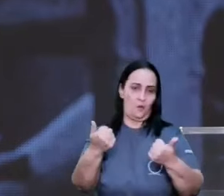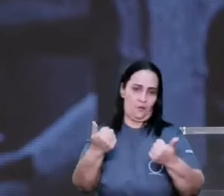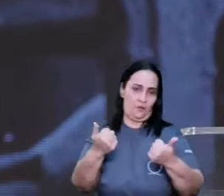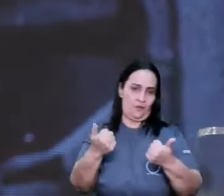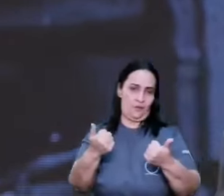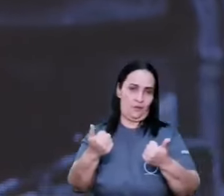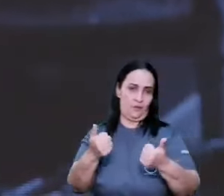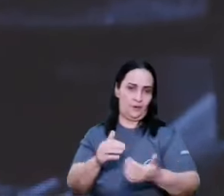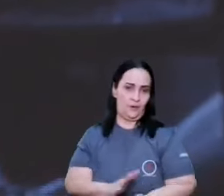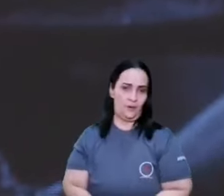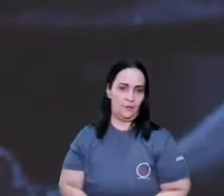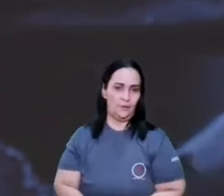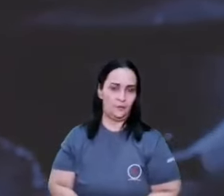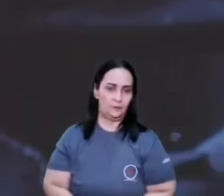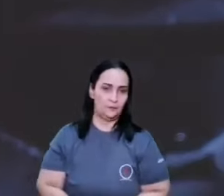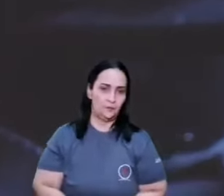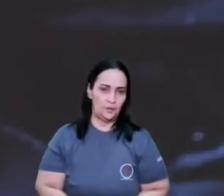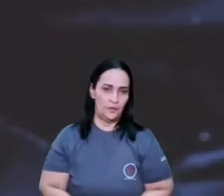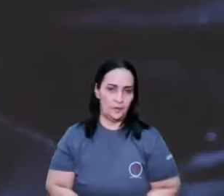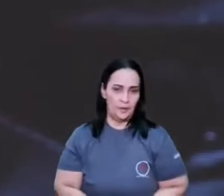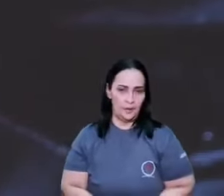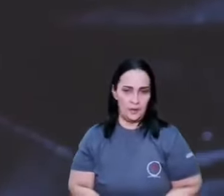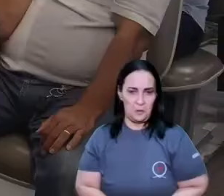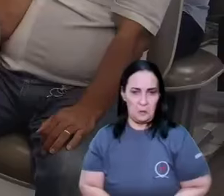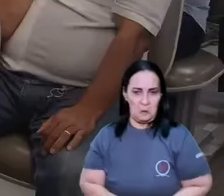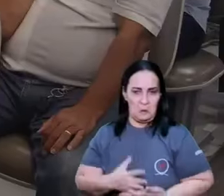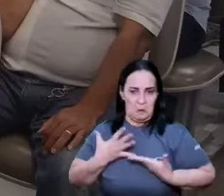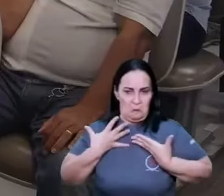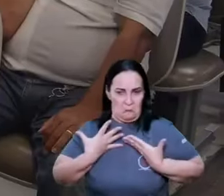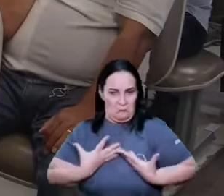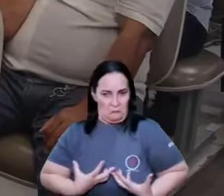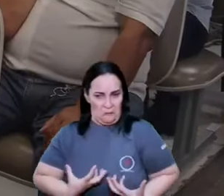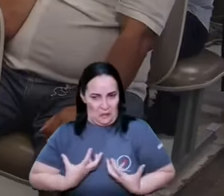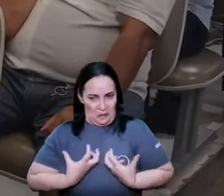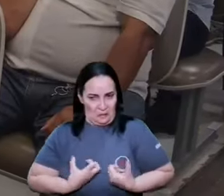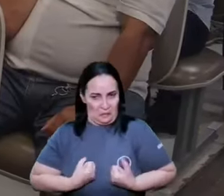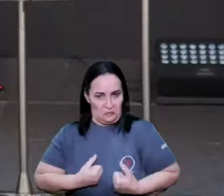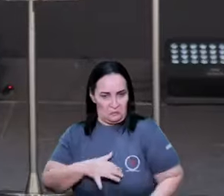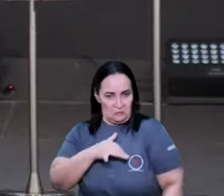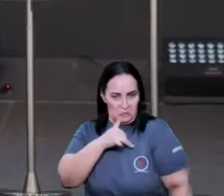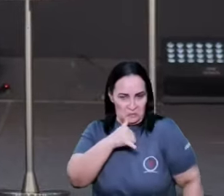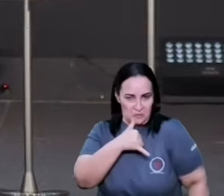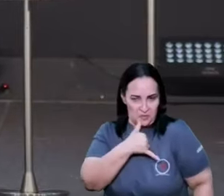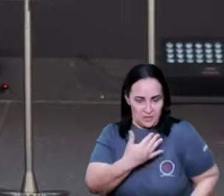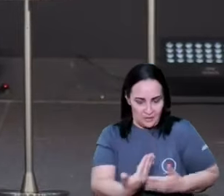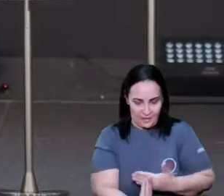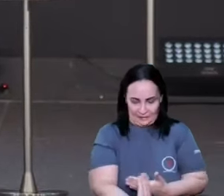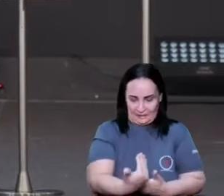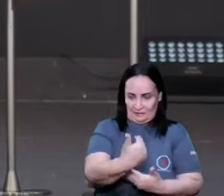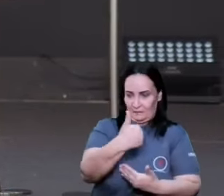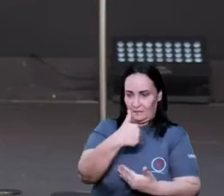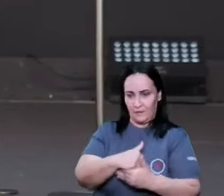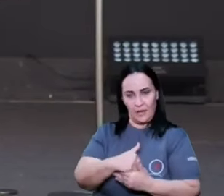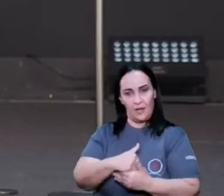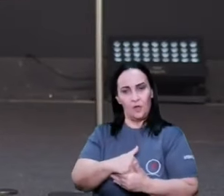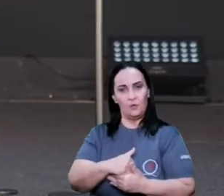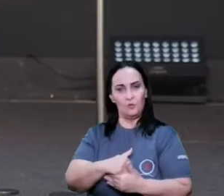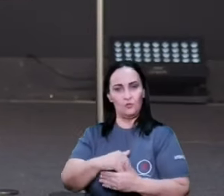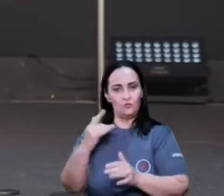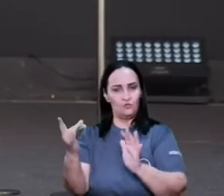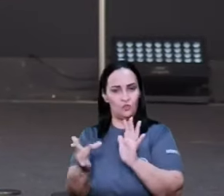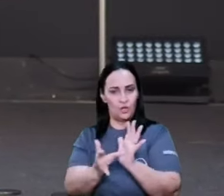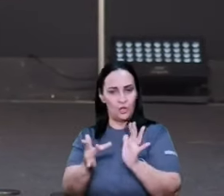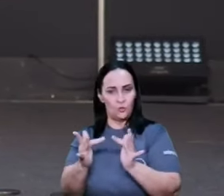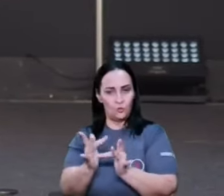acontecer porque essa carga que não está em cima mas dentro de você Ele está arrancando